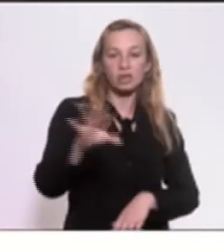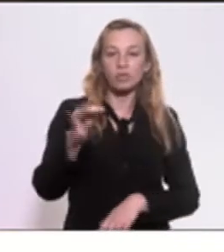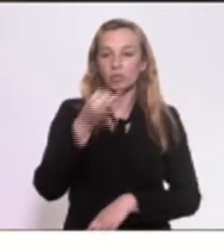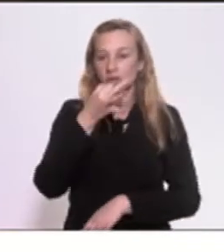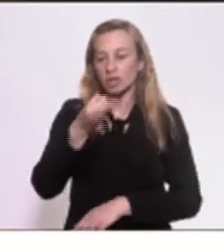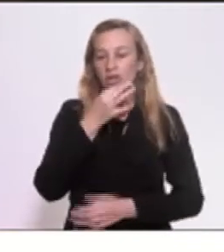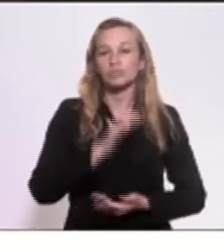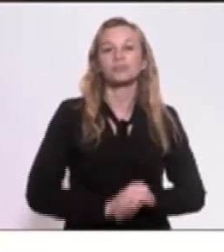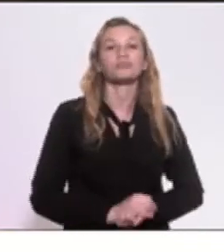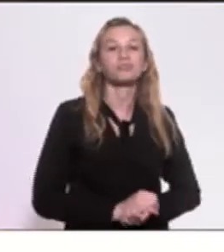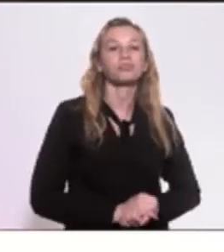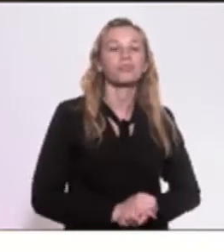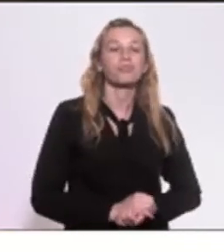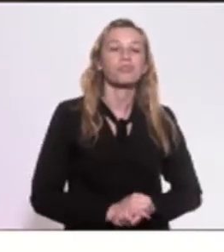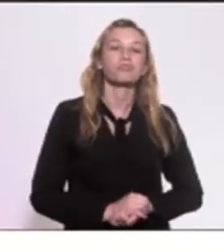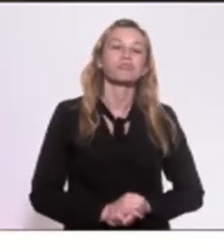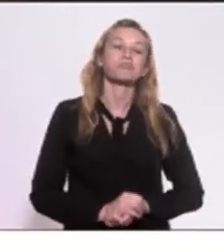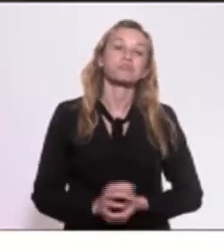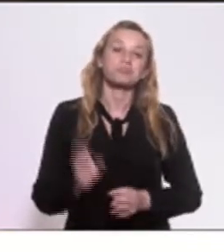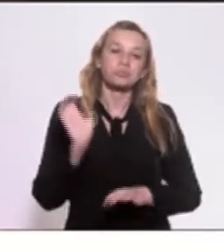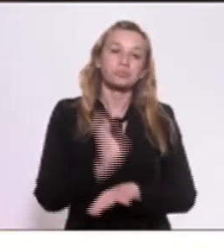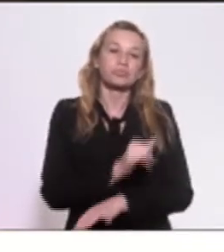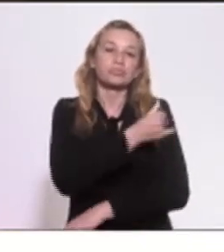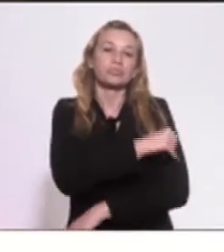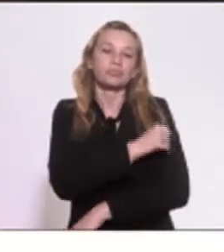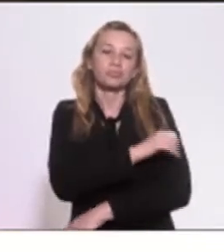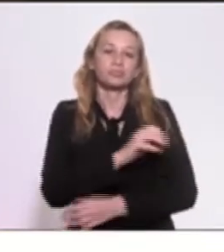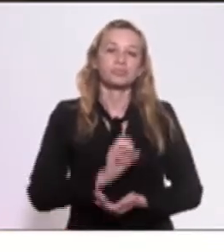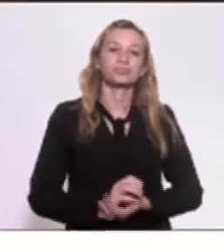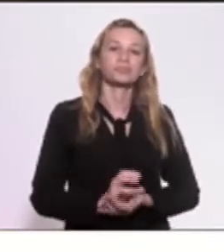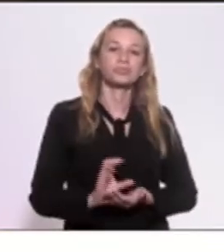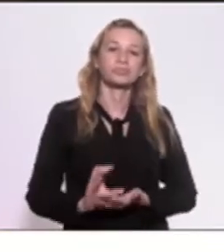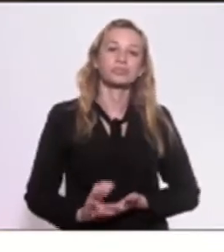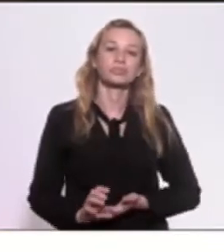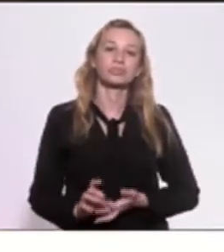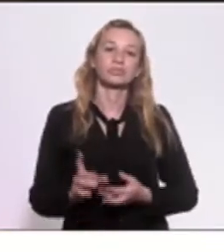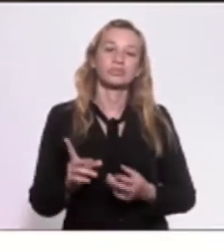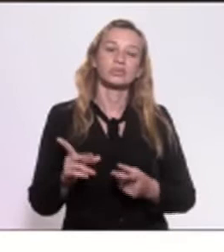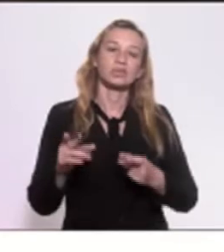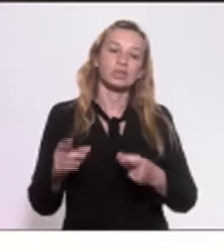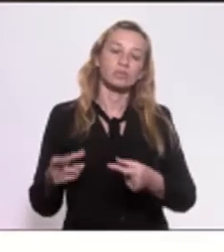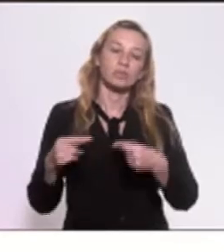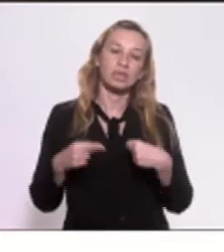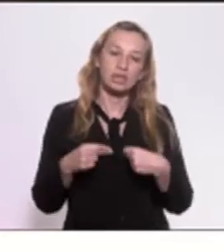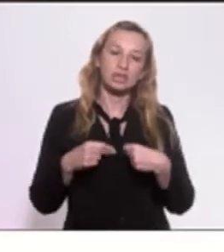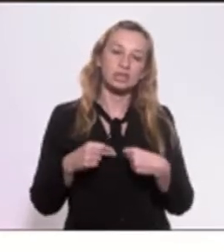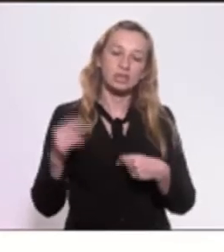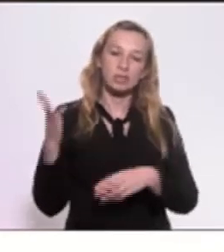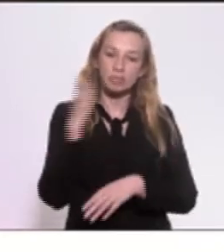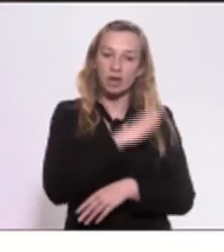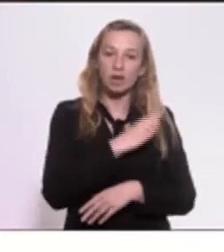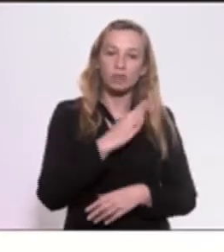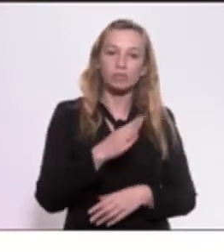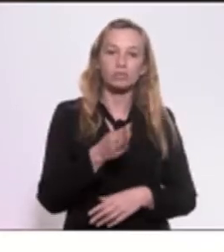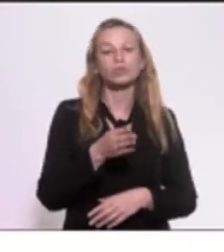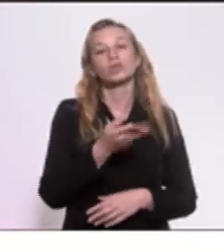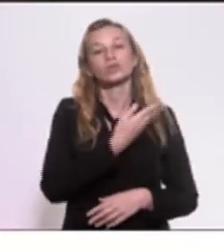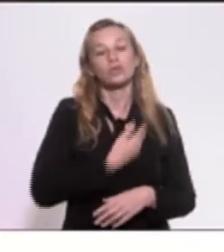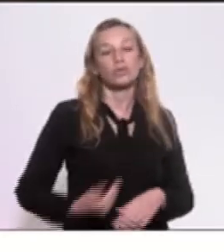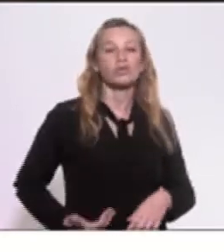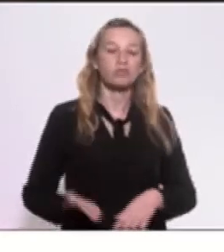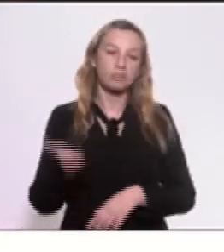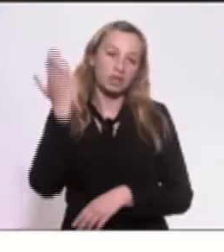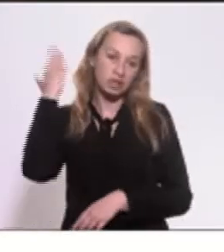quem diz que o estado do rio de janeiro recebeu uma herança maldita da qual eu concordo do governo anterior tem